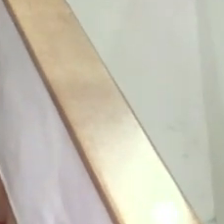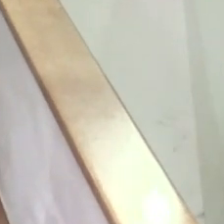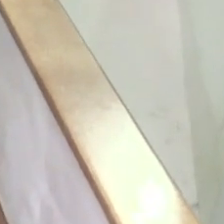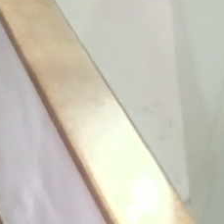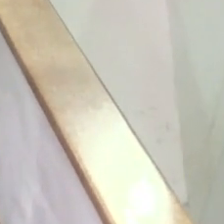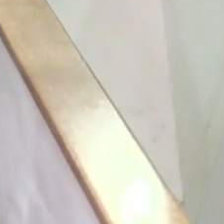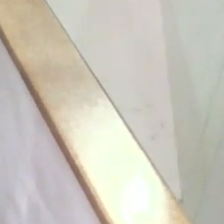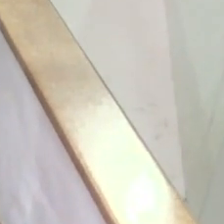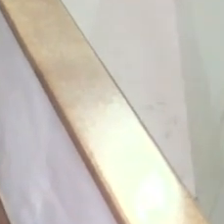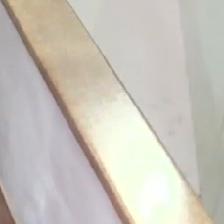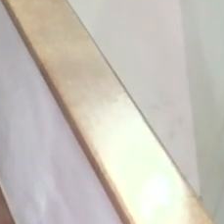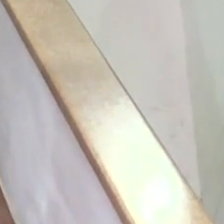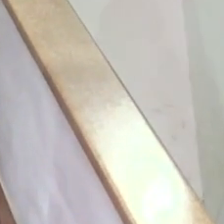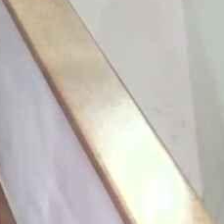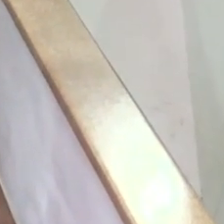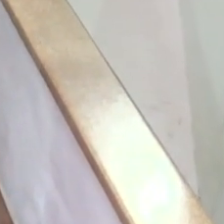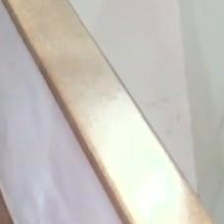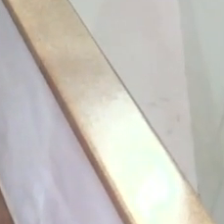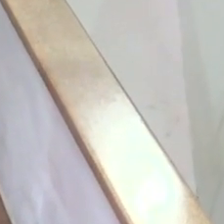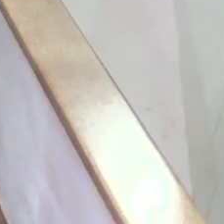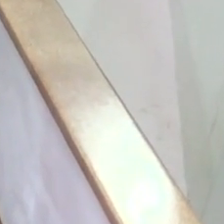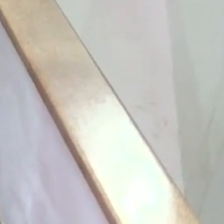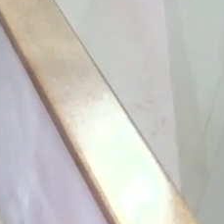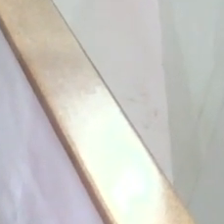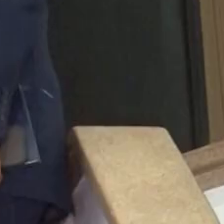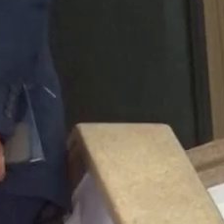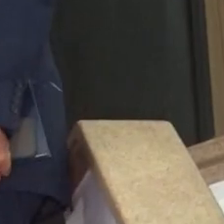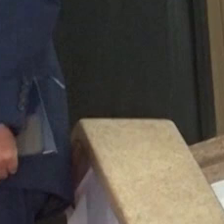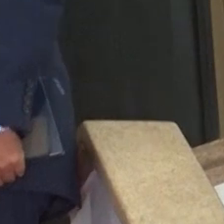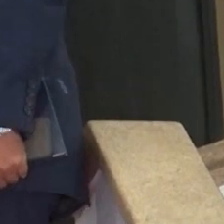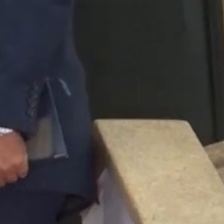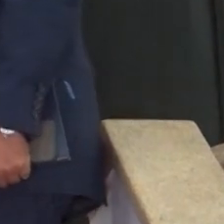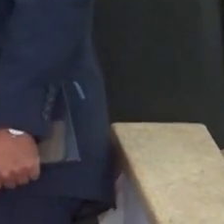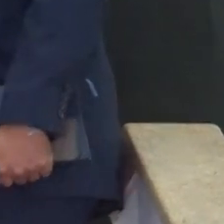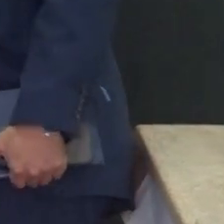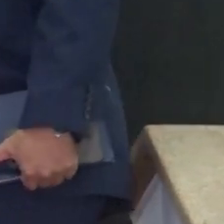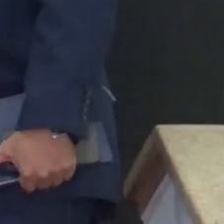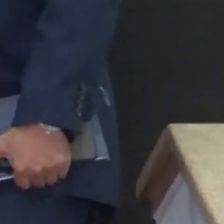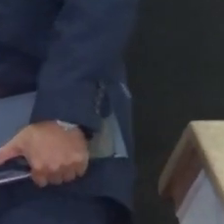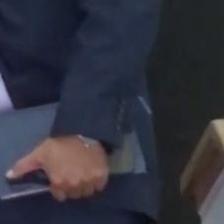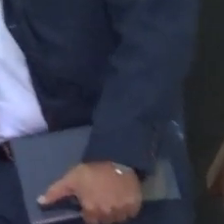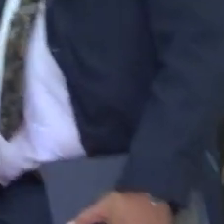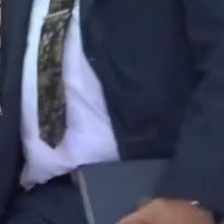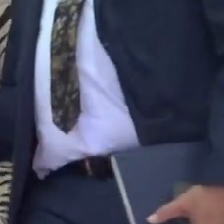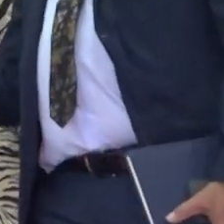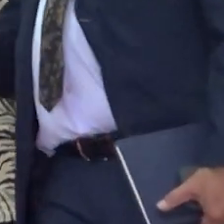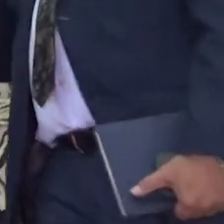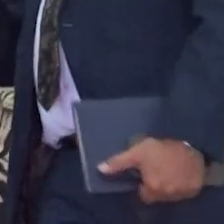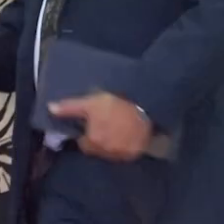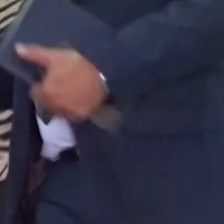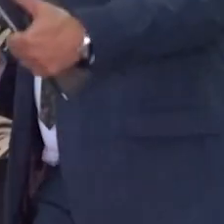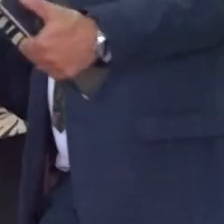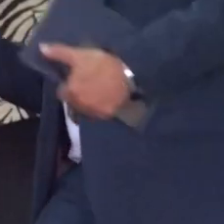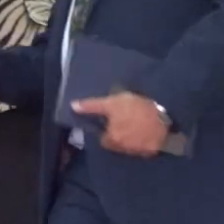zulho tinan rihun rua ruanulo recinida, no se termina e a tinan rihun rua ruanulo recintolo. Estado-membro ba